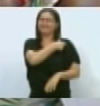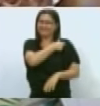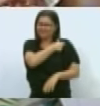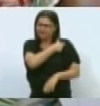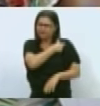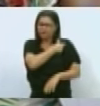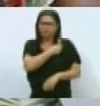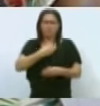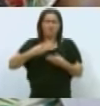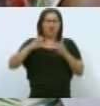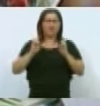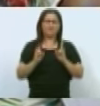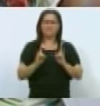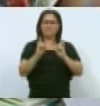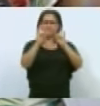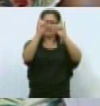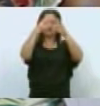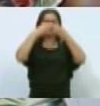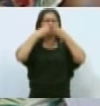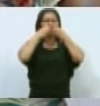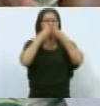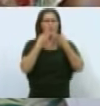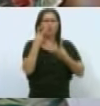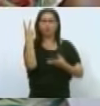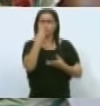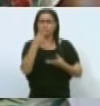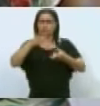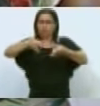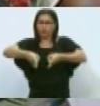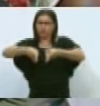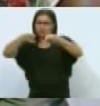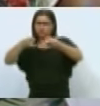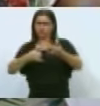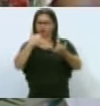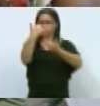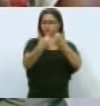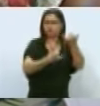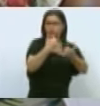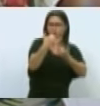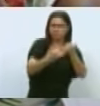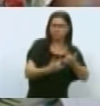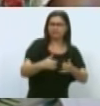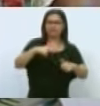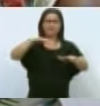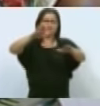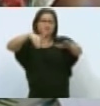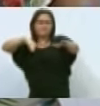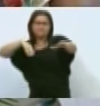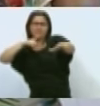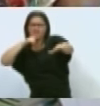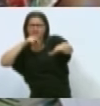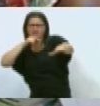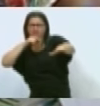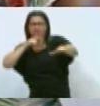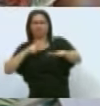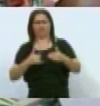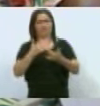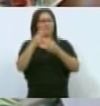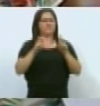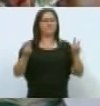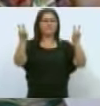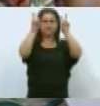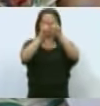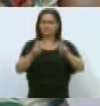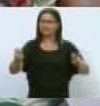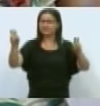são ótimos apartamentos de dois dormitórios, com lazer completo, tem piscina, tem área gourmet, tem playground e muito